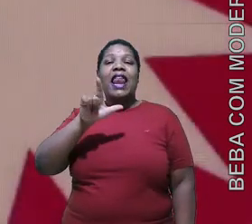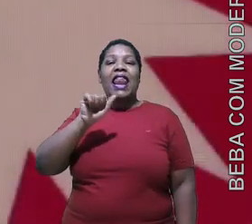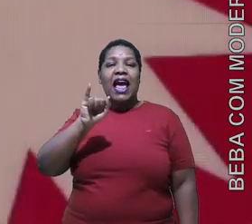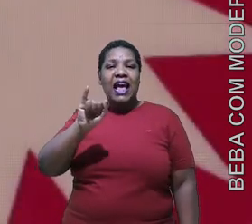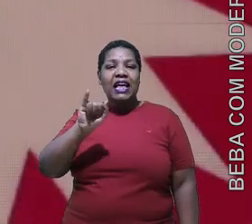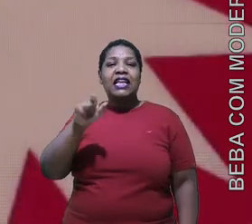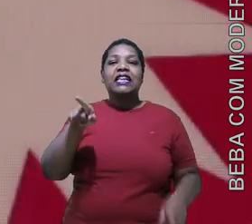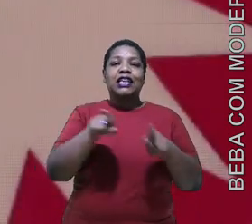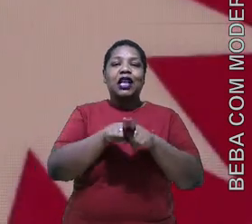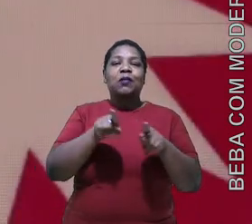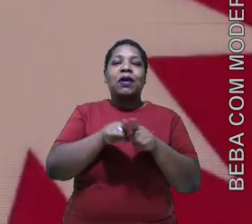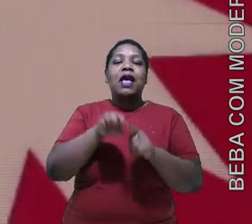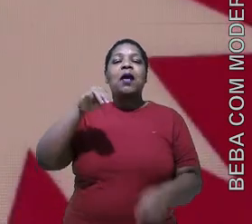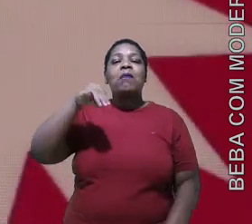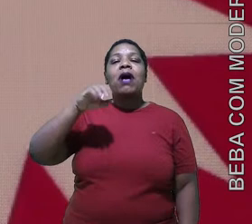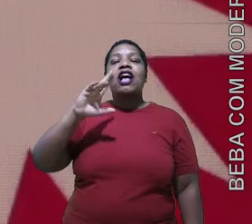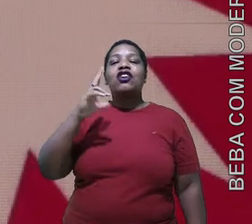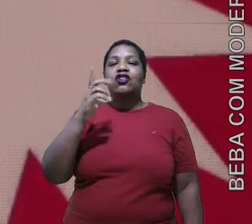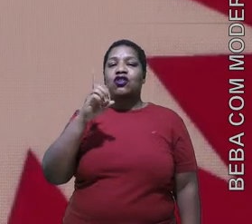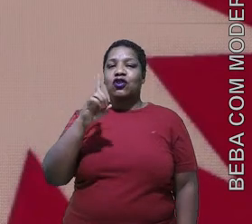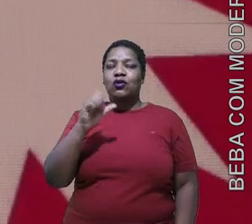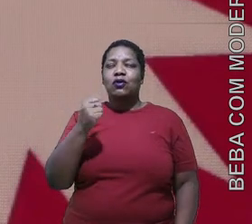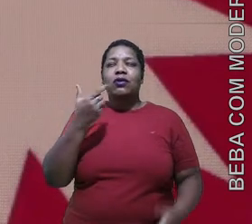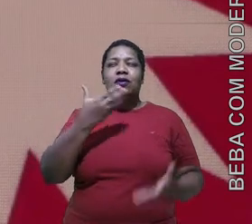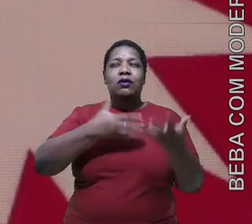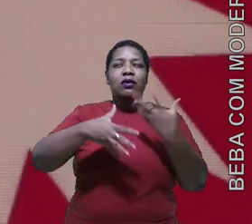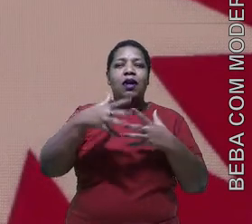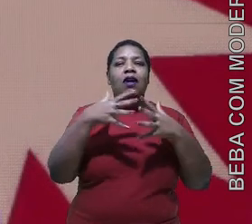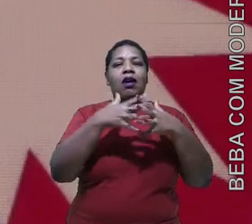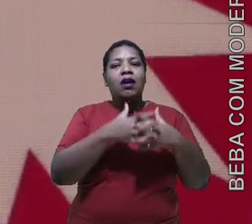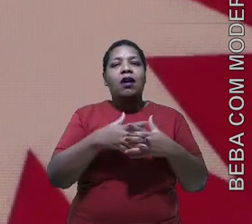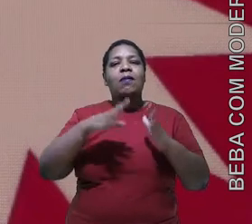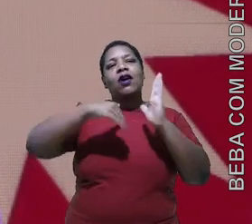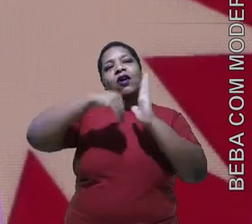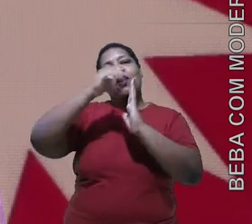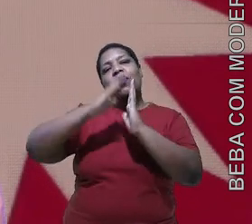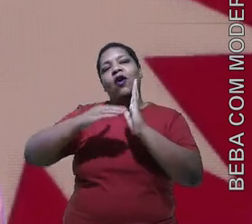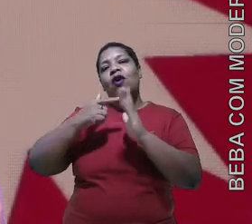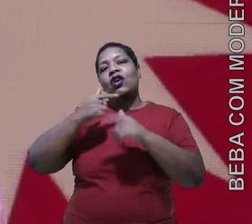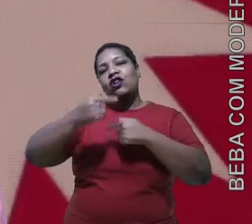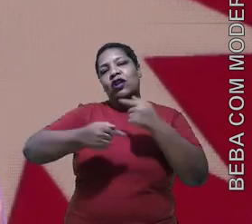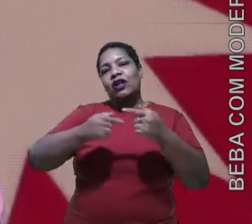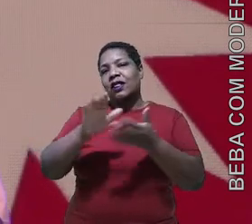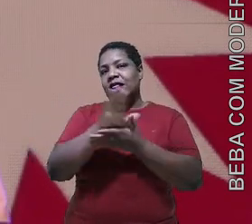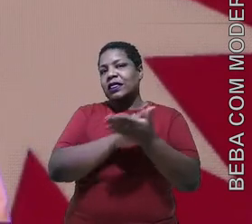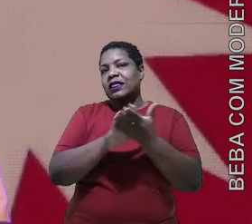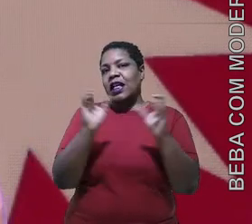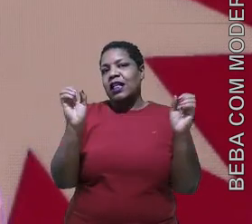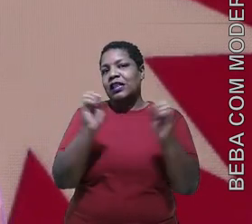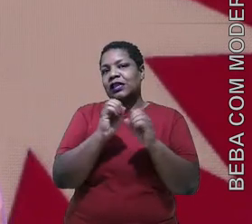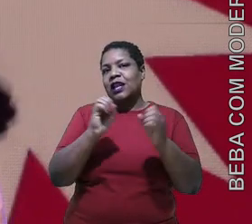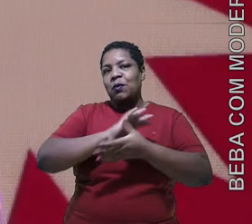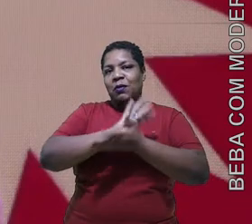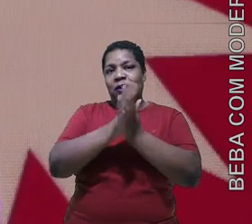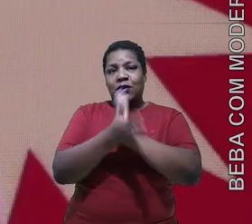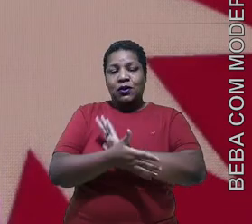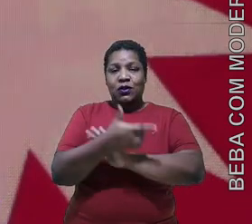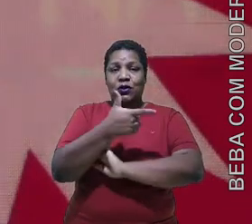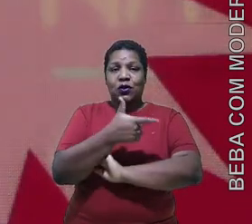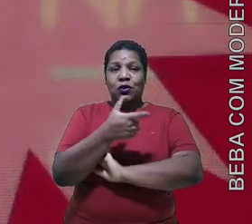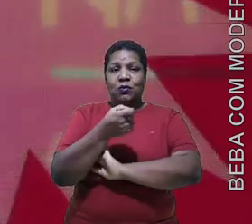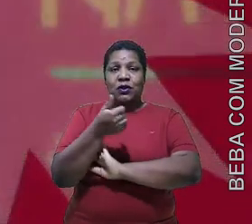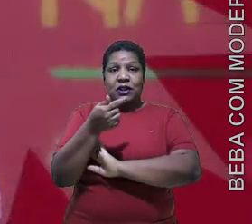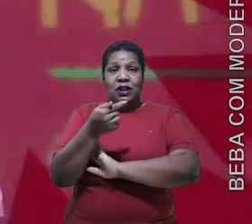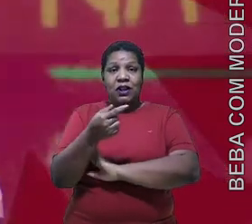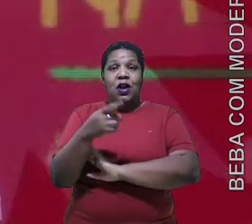e Machado se inspiram na complexidade das relações humanas para pintar as cores de uma geração sem preconceito e 2017 o